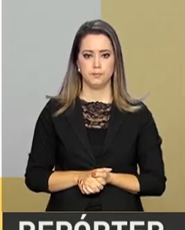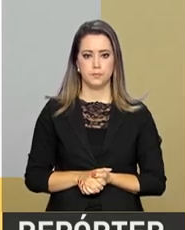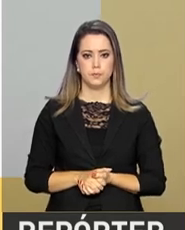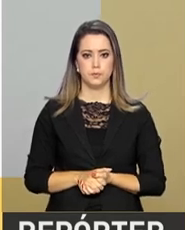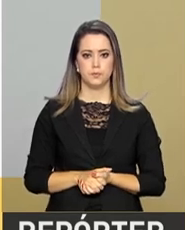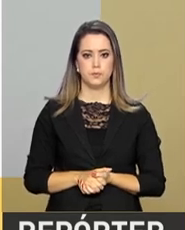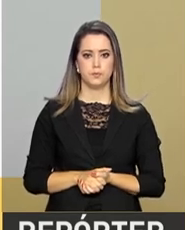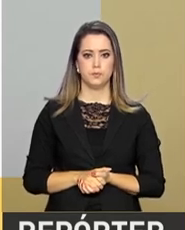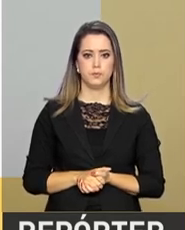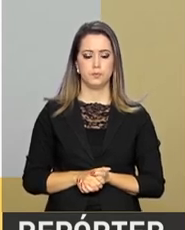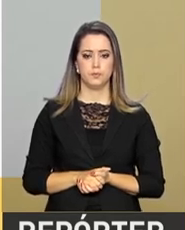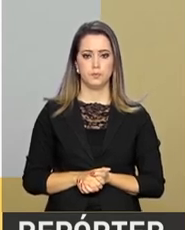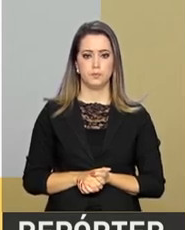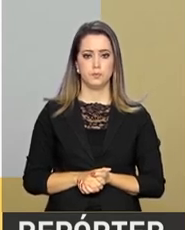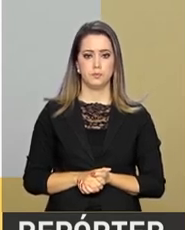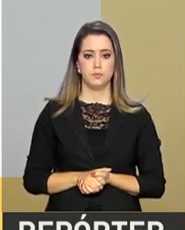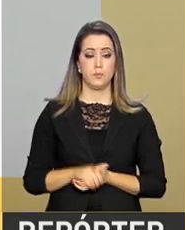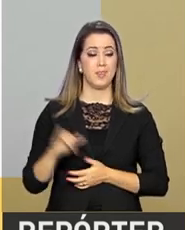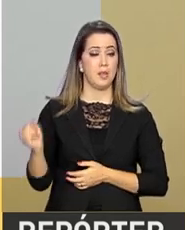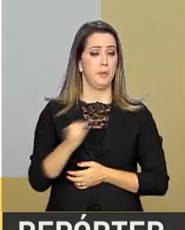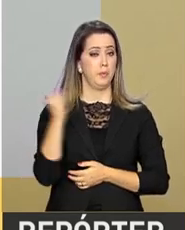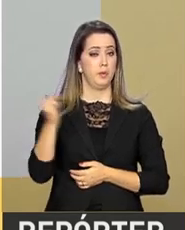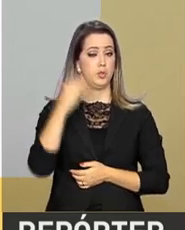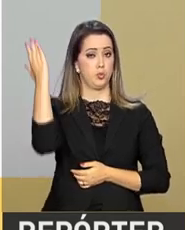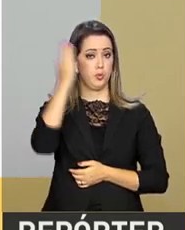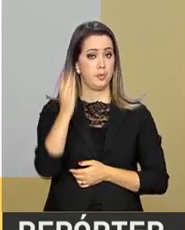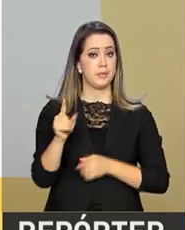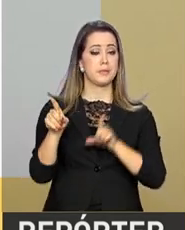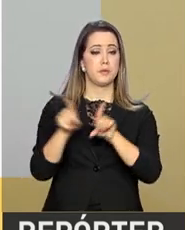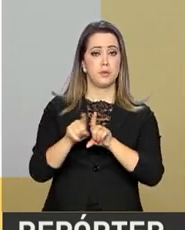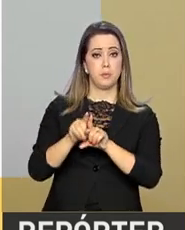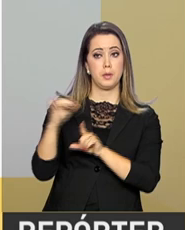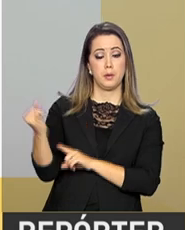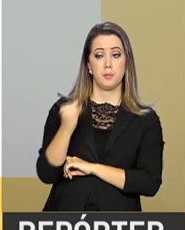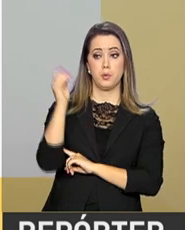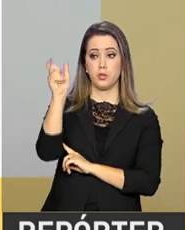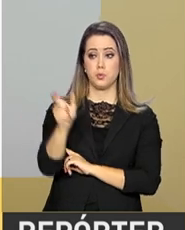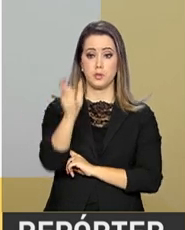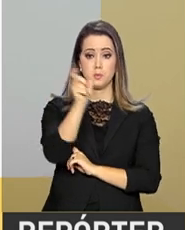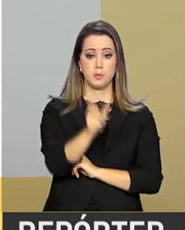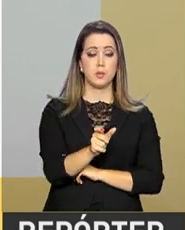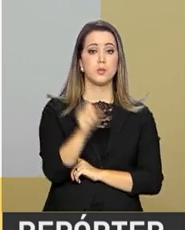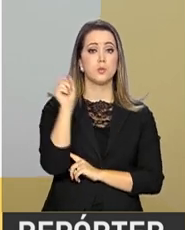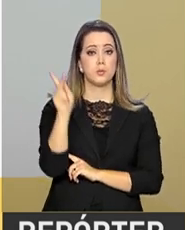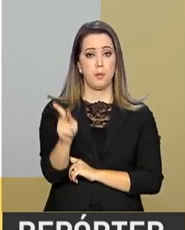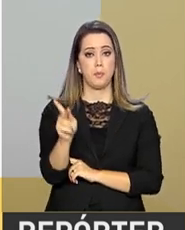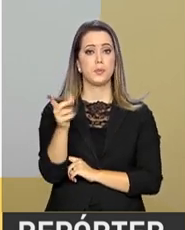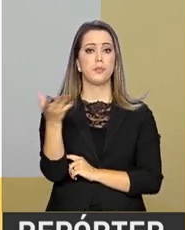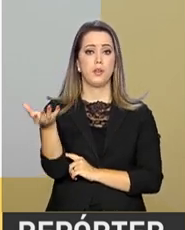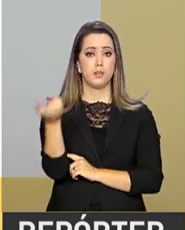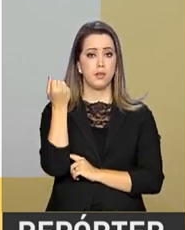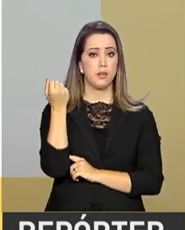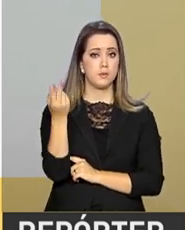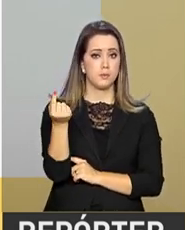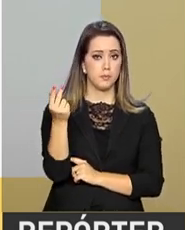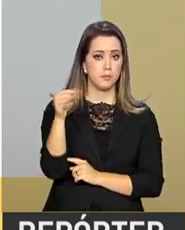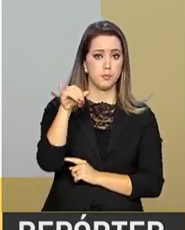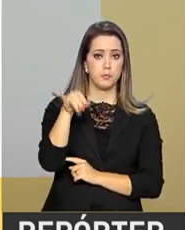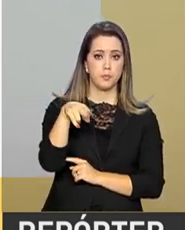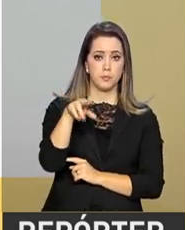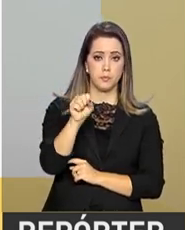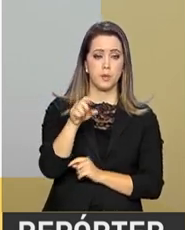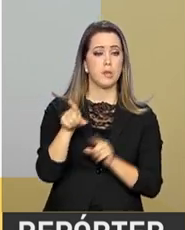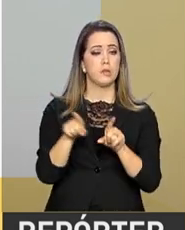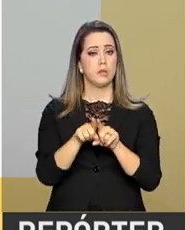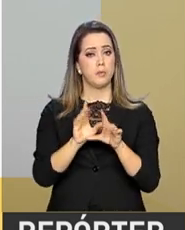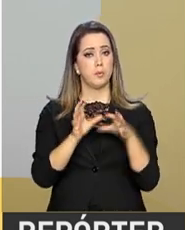mas o que é importante para o país é importante para os aposentados é importante que os pensionistas e que até para os servidores